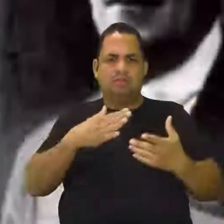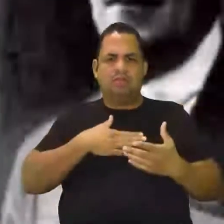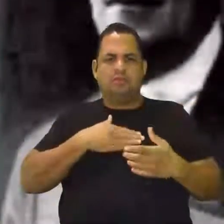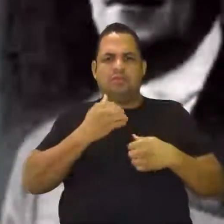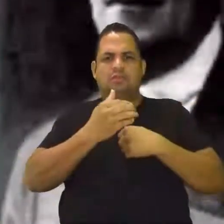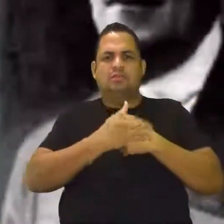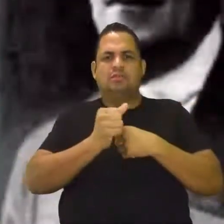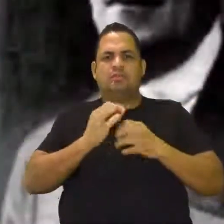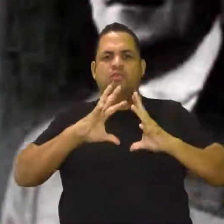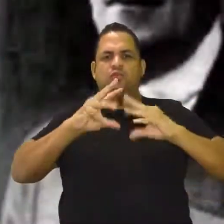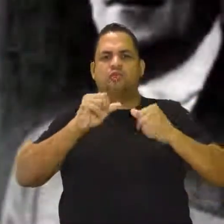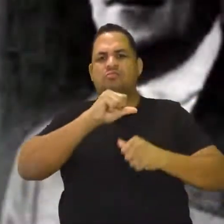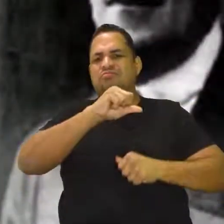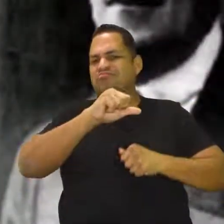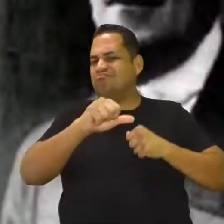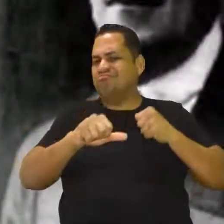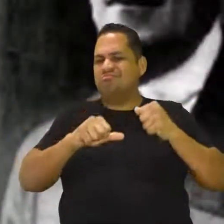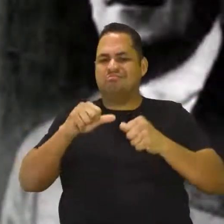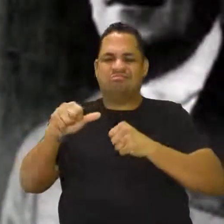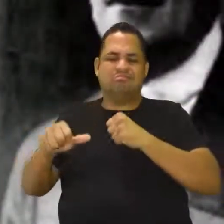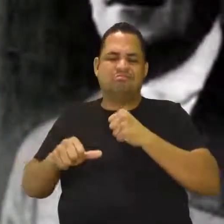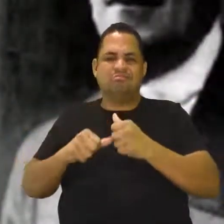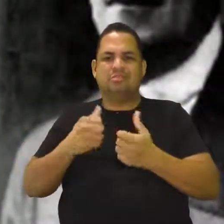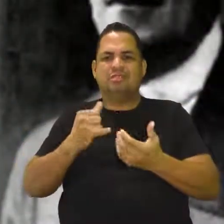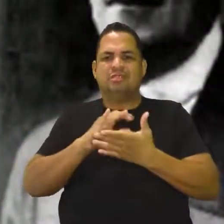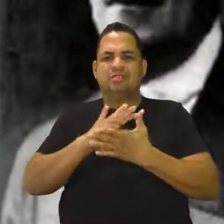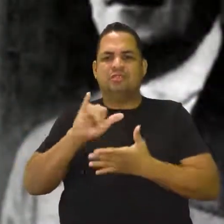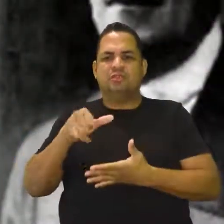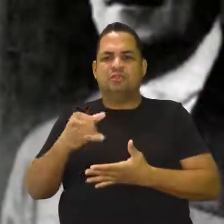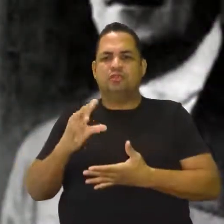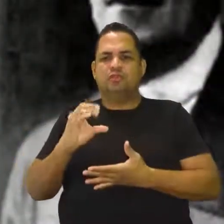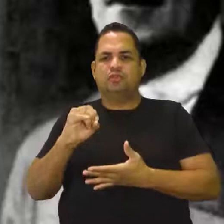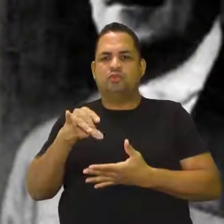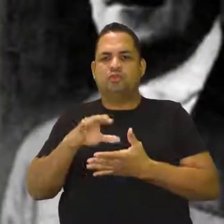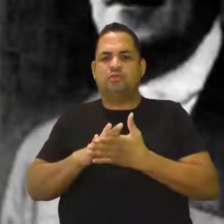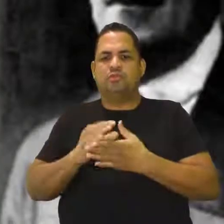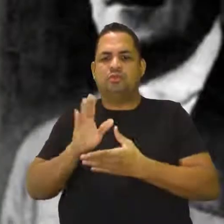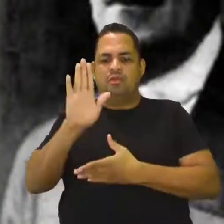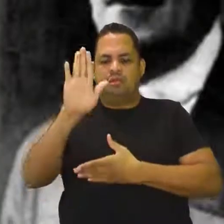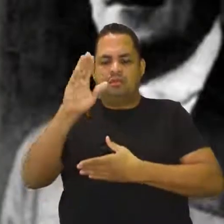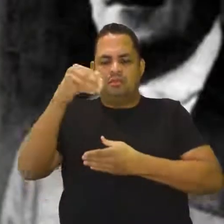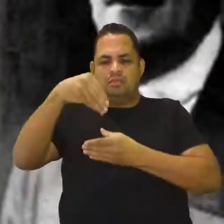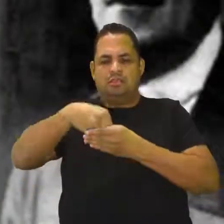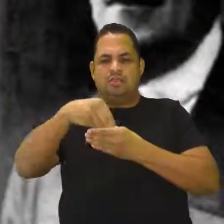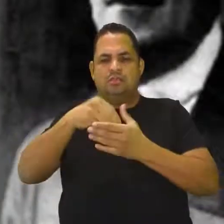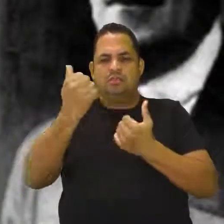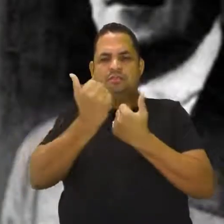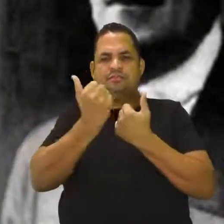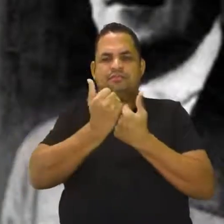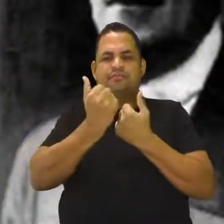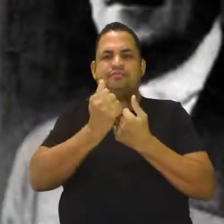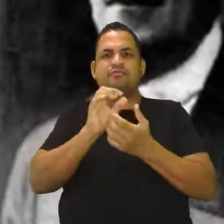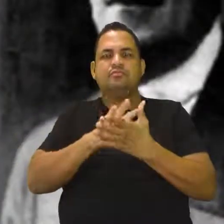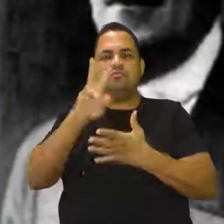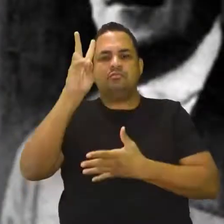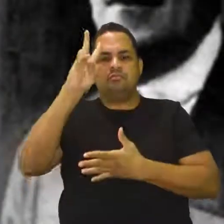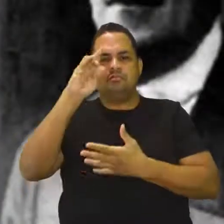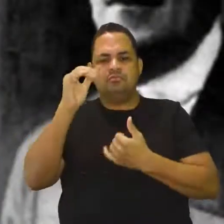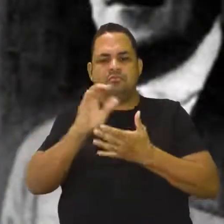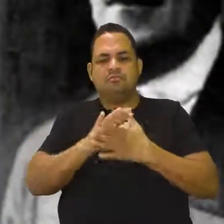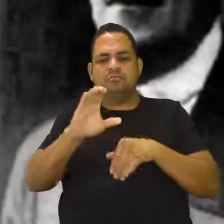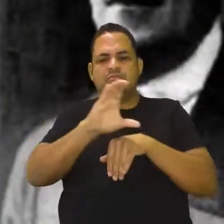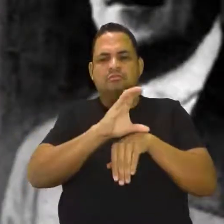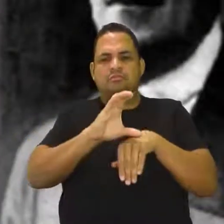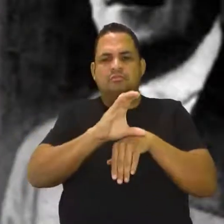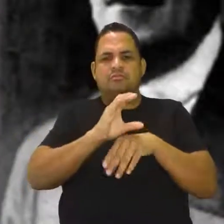muda lá na Paraíba. João Pessoa, candidato a vice, lembrando que a Constituição naquele momento